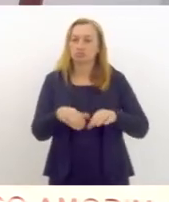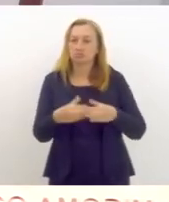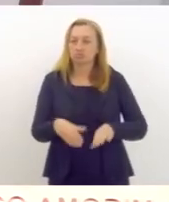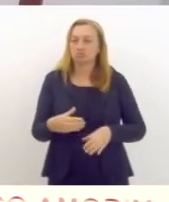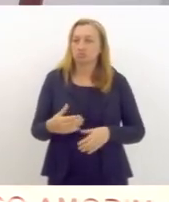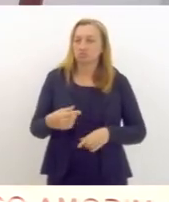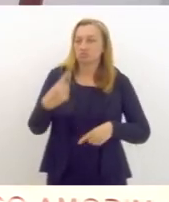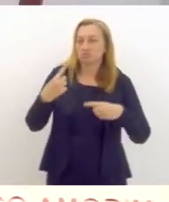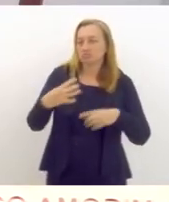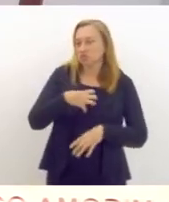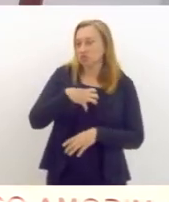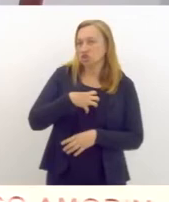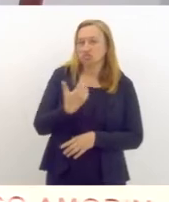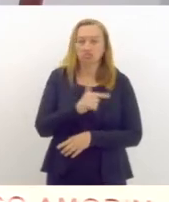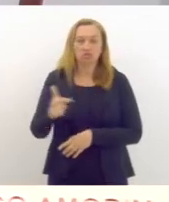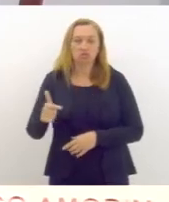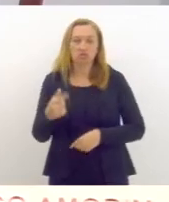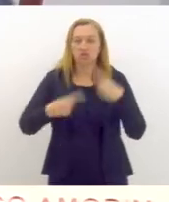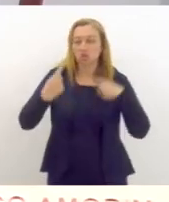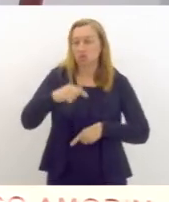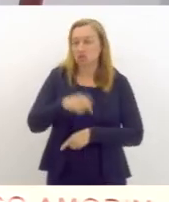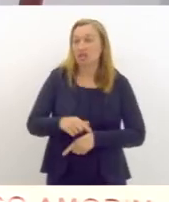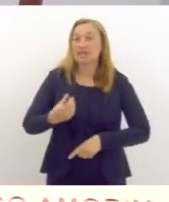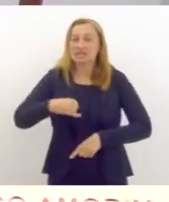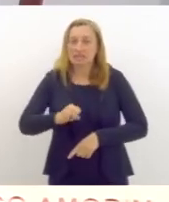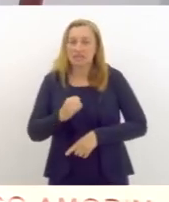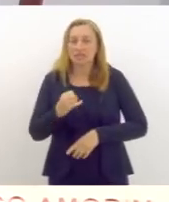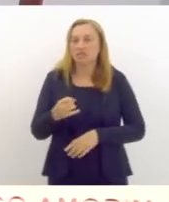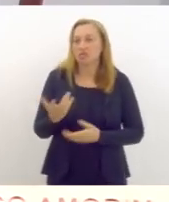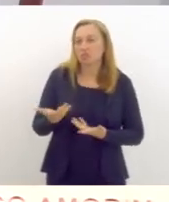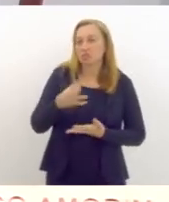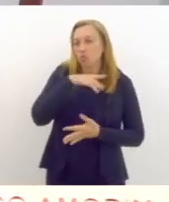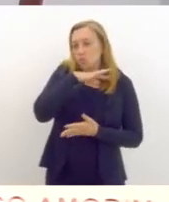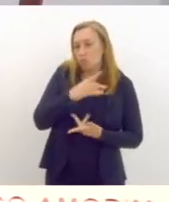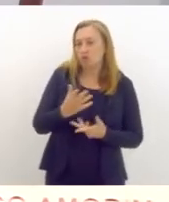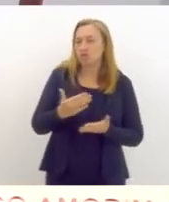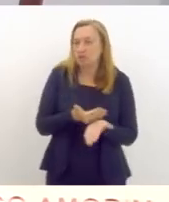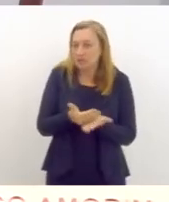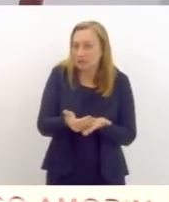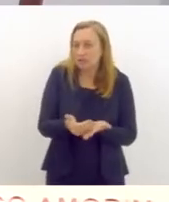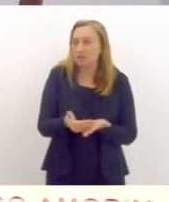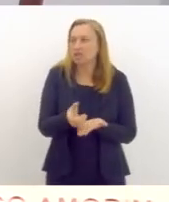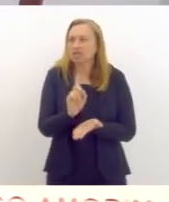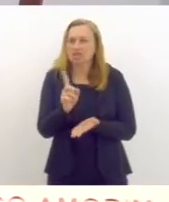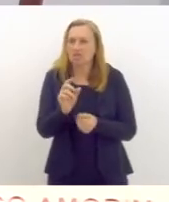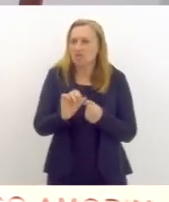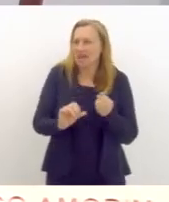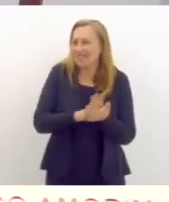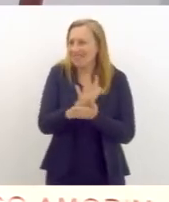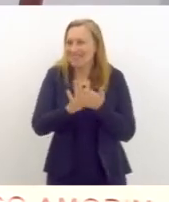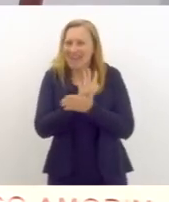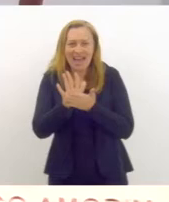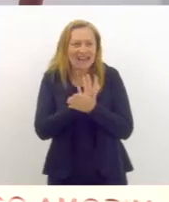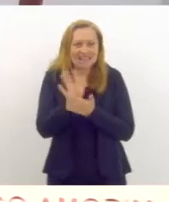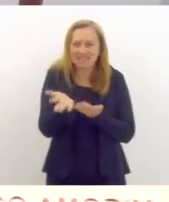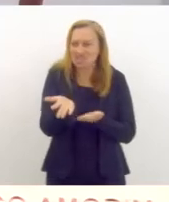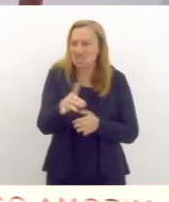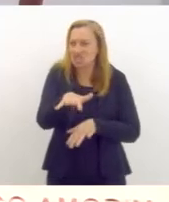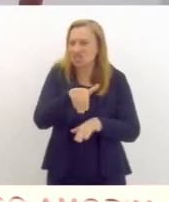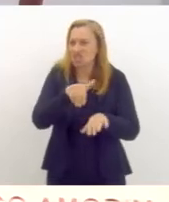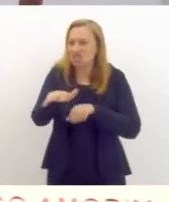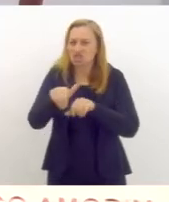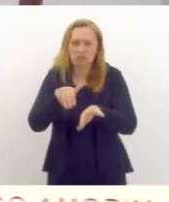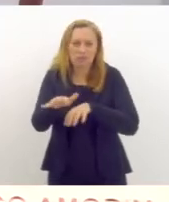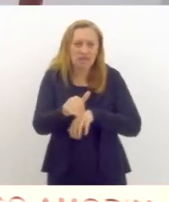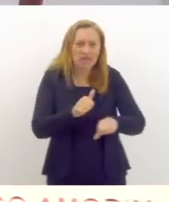a gente estar discutindo aqui porque se tivesse uma negativa desde o início dizendo que não faria qualquer tipo de chamamento que não